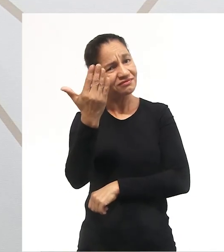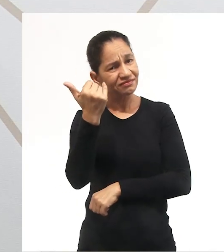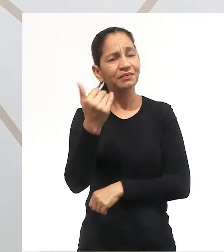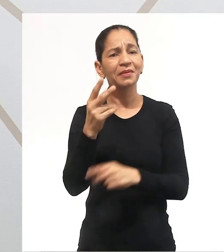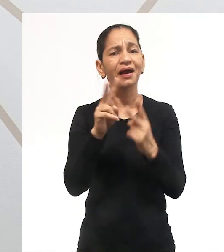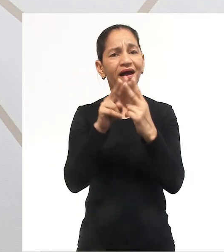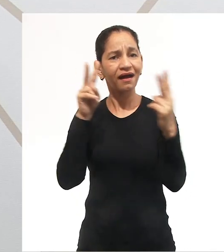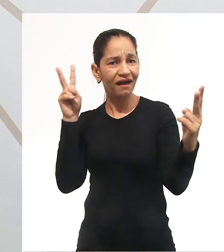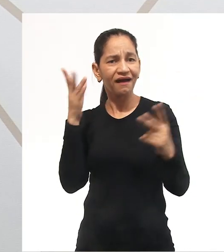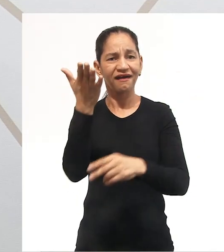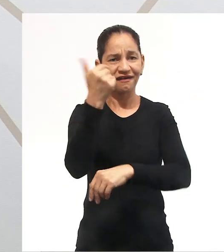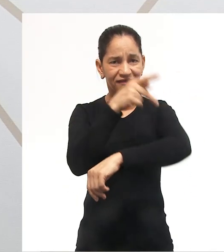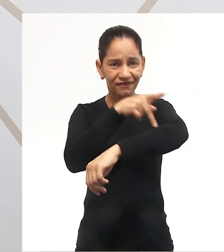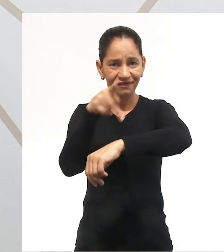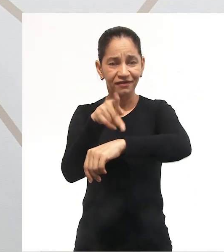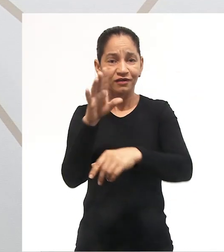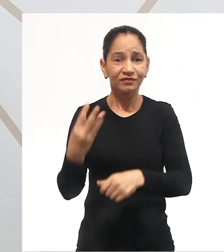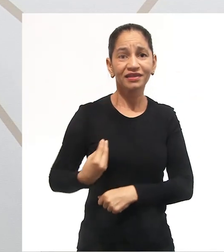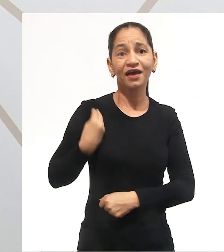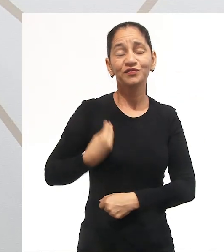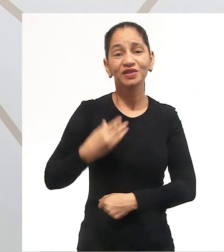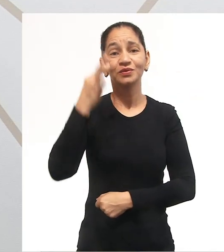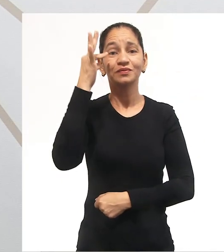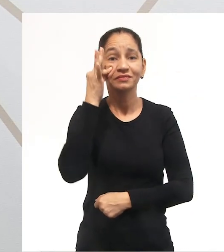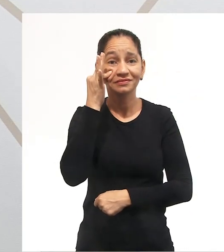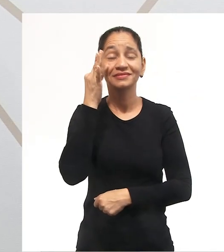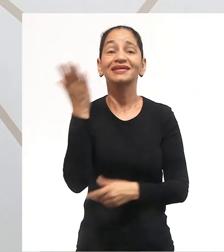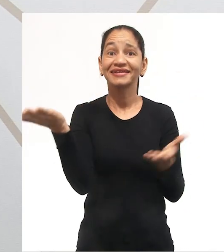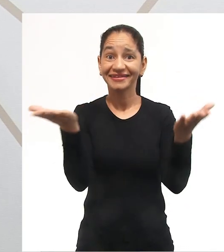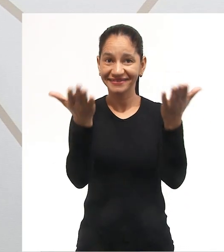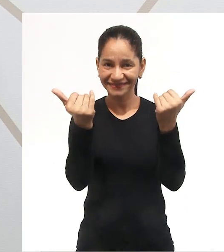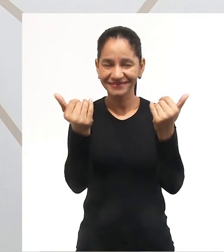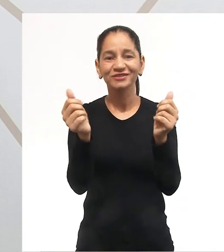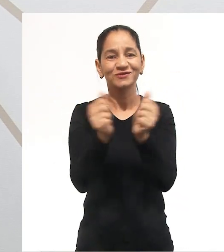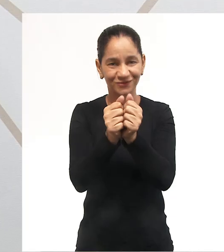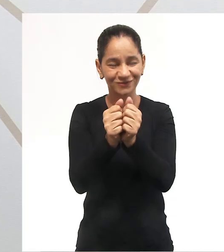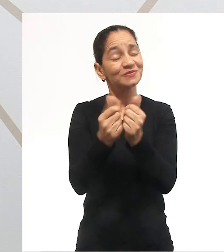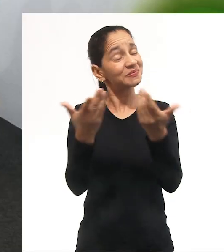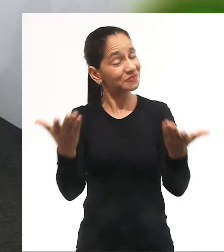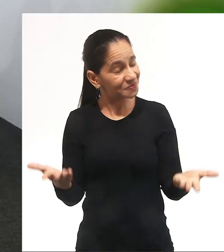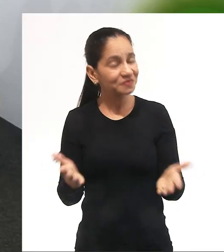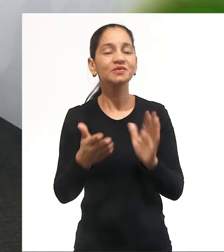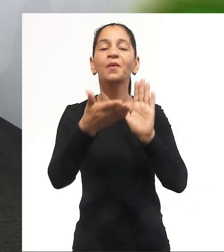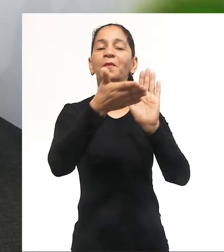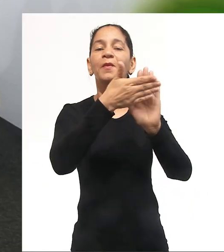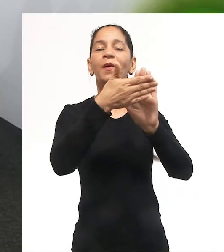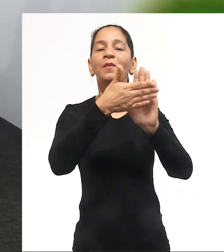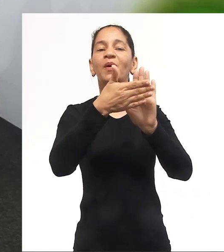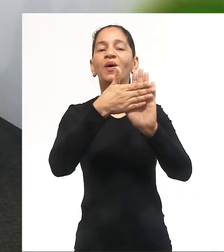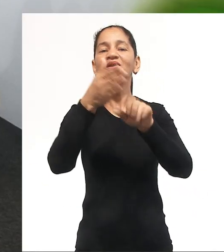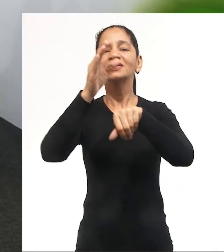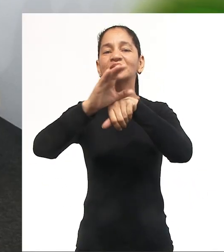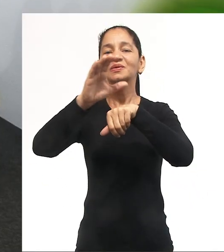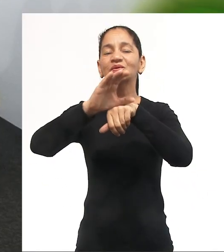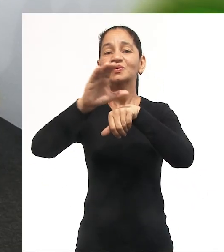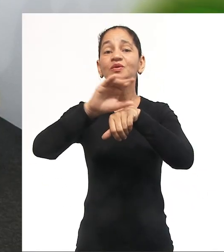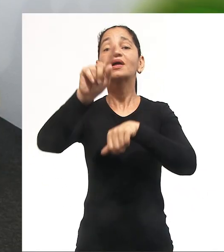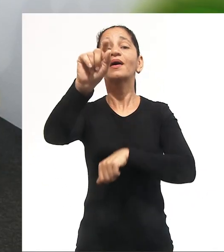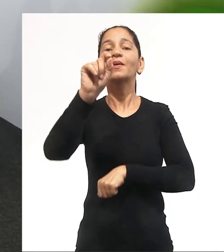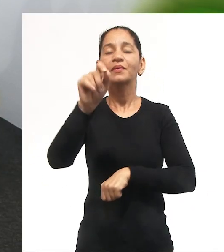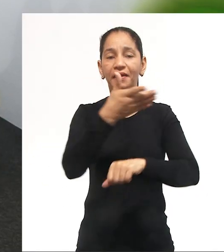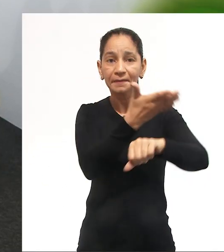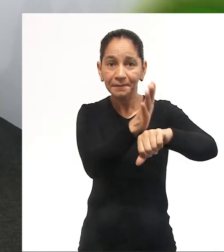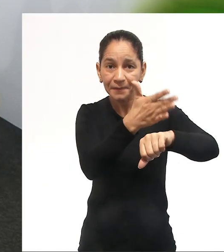fazer pedagogia aqui também. Quem sabe no próximo congresso você não vai estar aqui, ó. Hein? Bom, uma das propostas do curso são